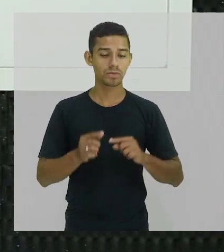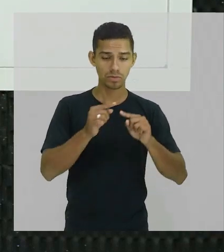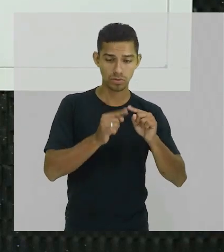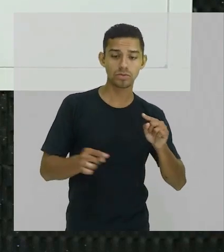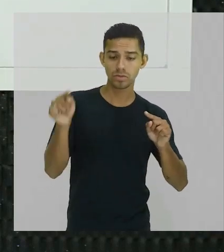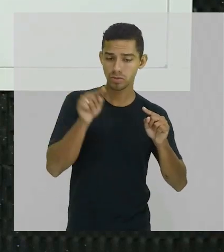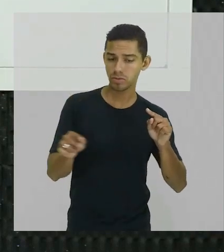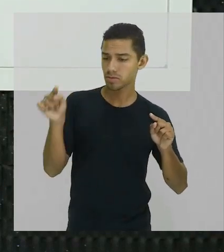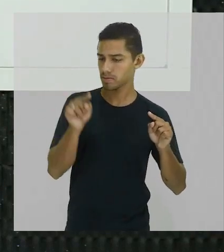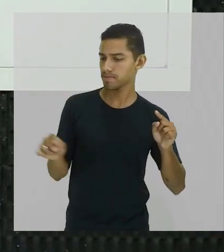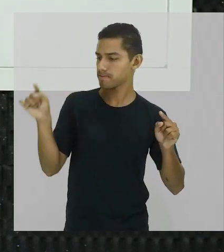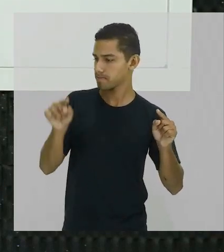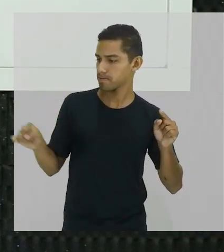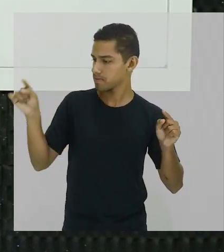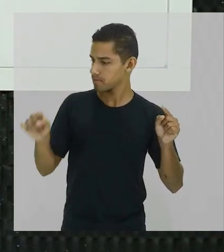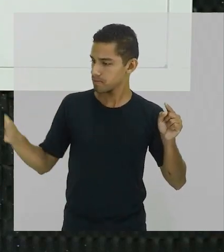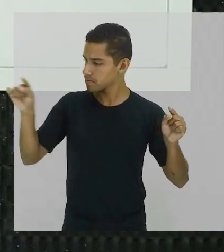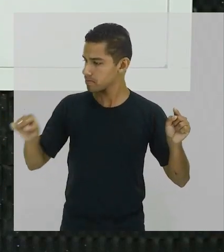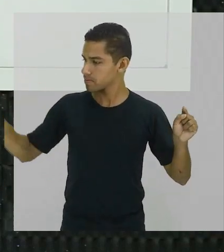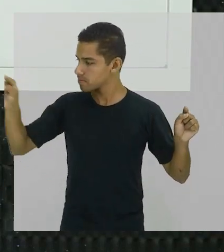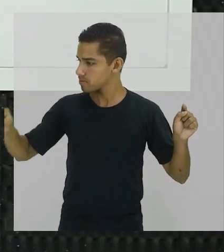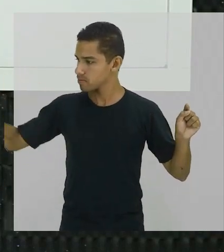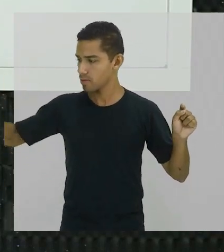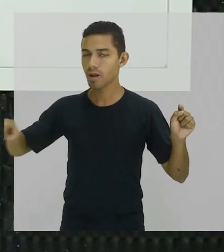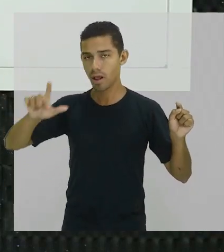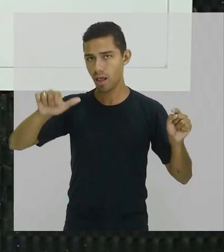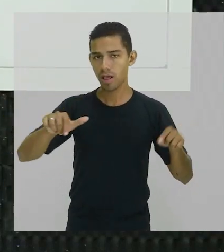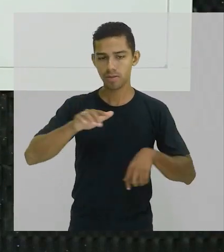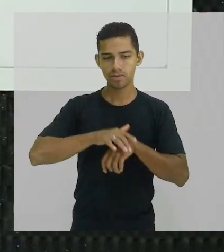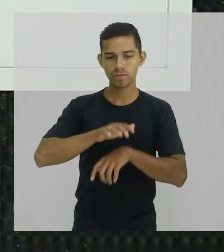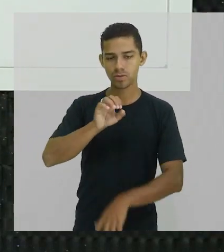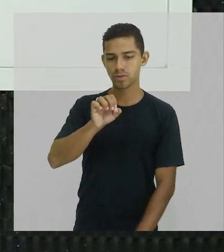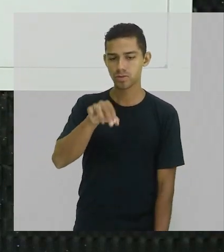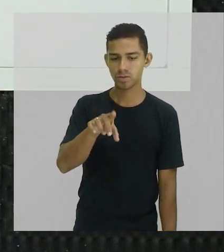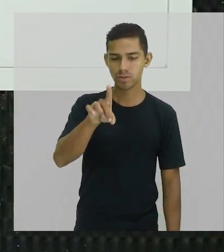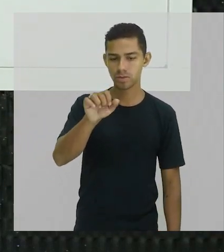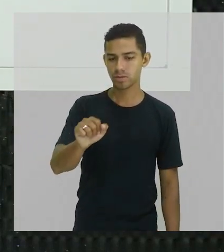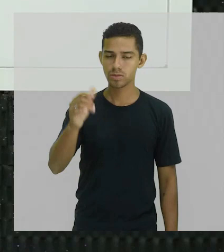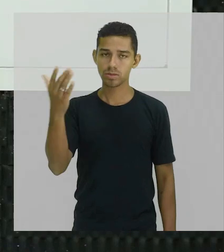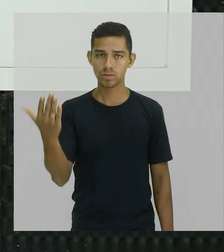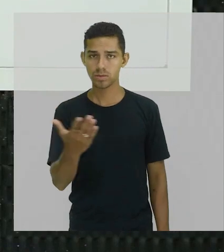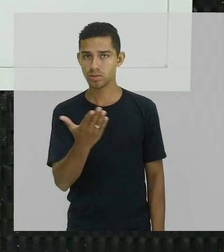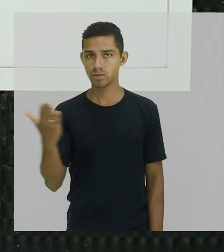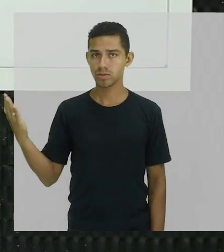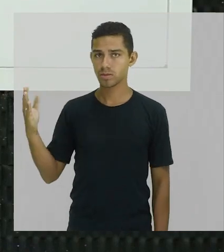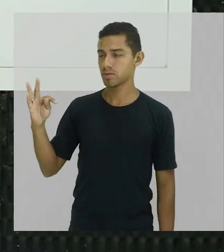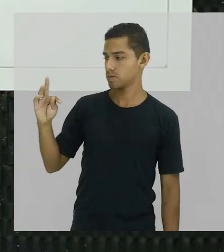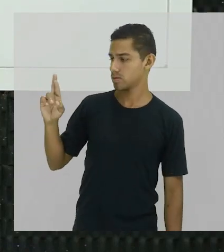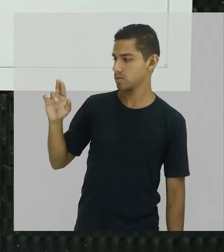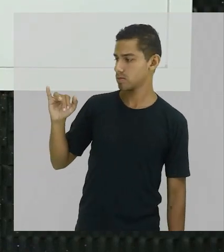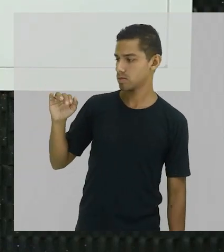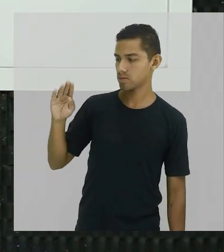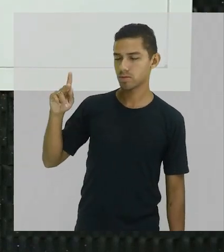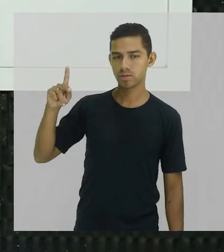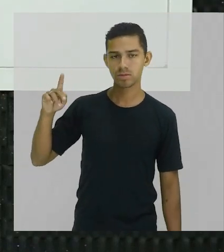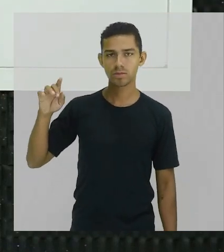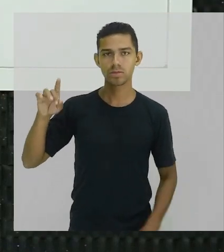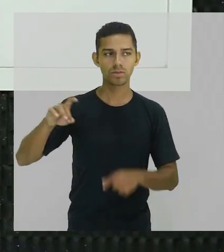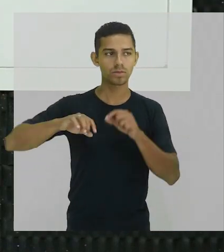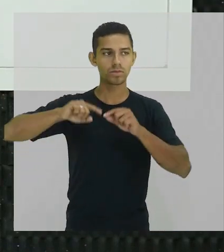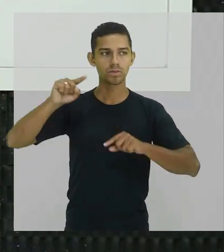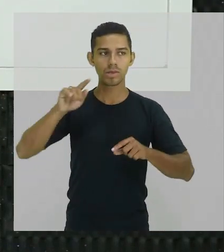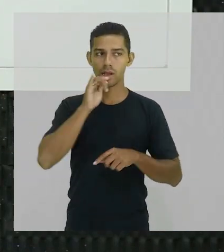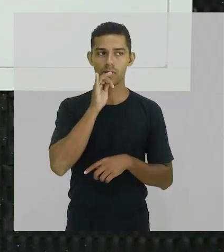tridimensional. Então ela vai passar aqui por um polarizador,